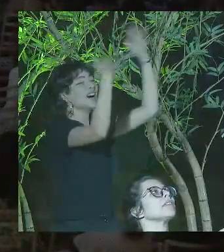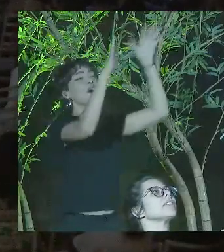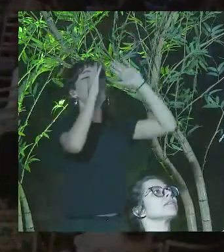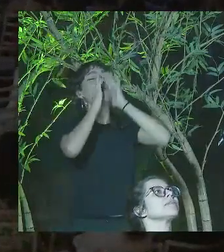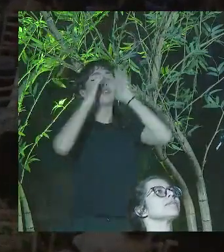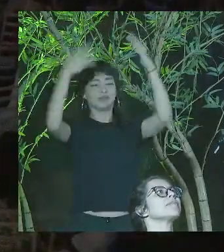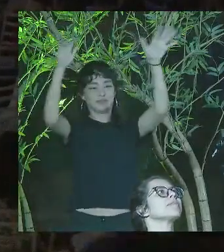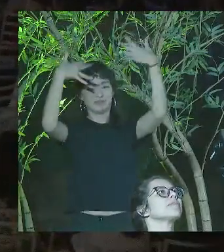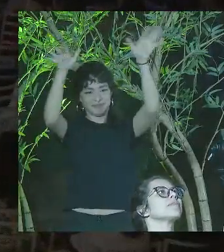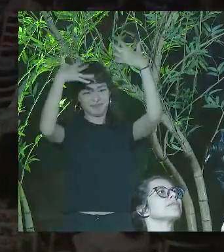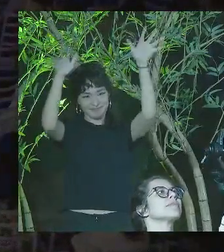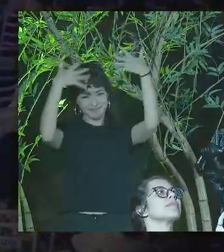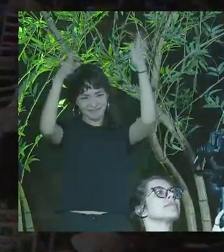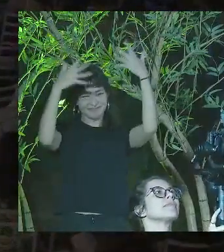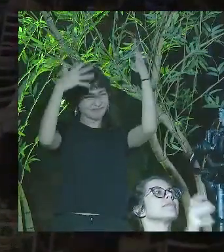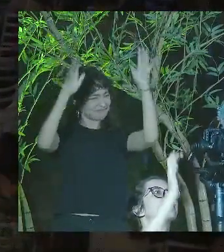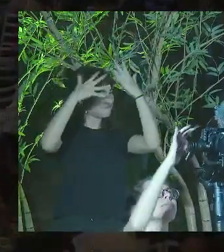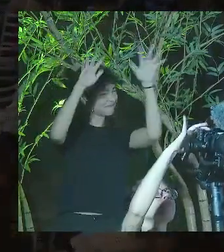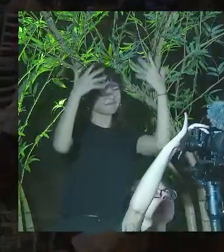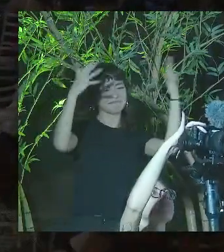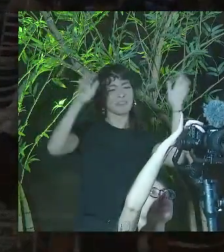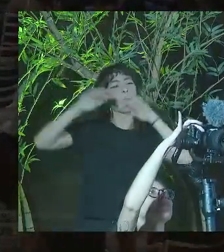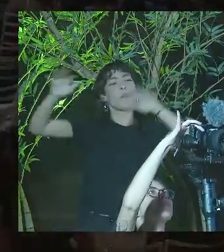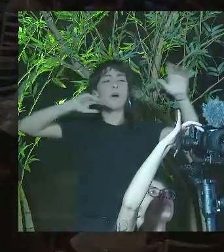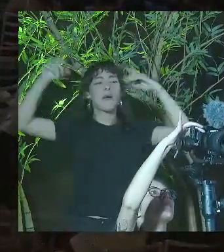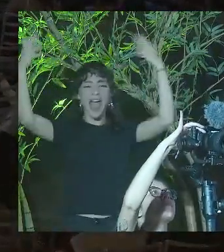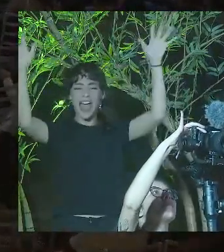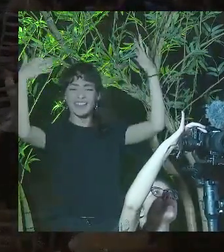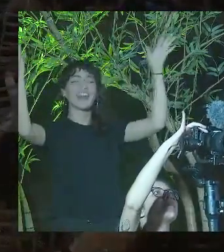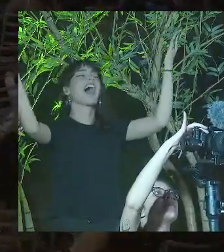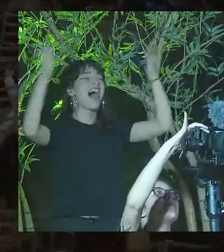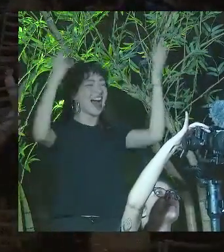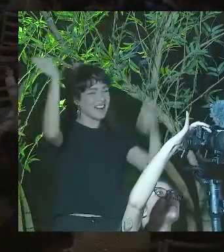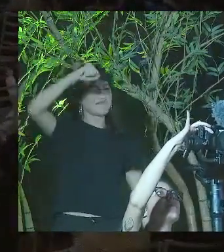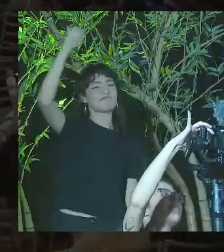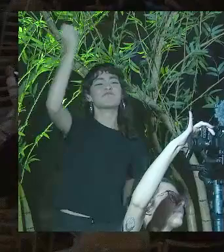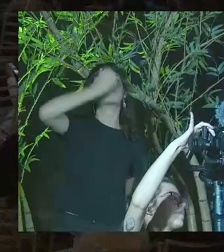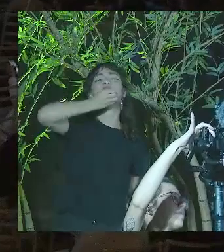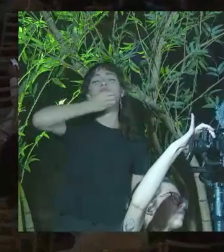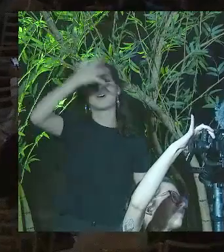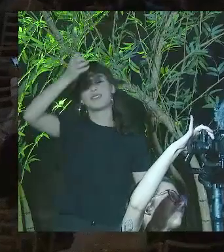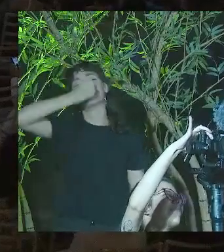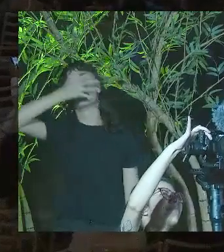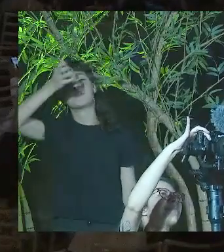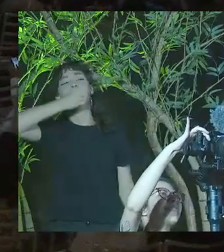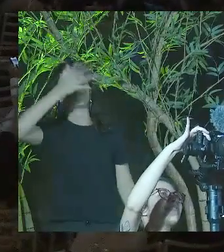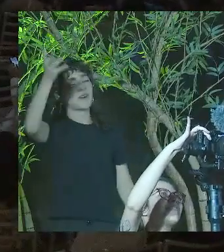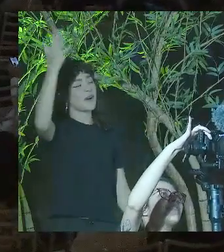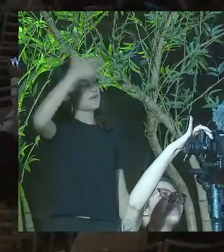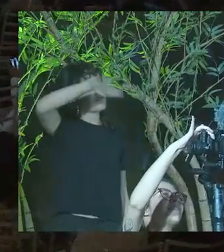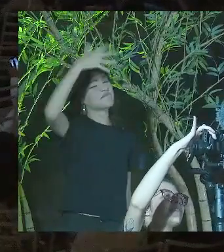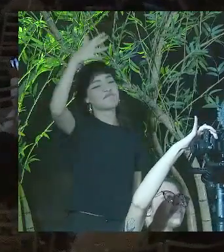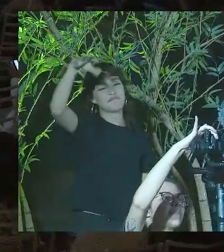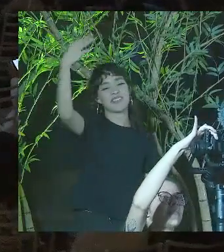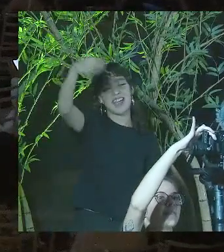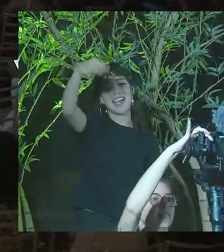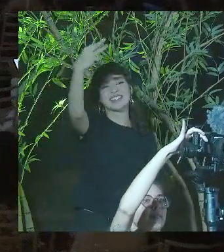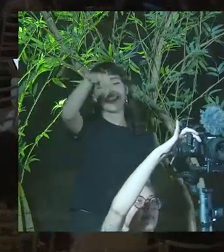muda muito! É assim! Agora sim a gente vai começar as coisas direito!